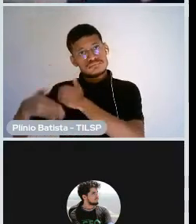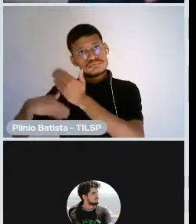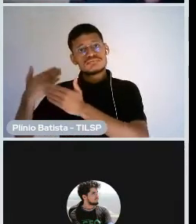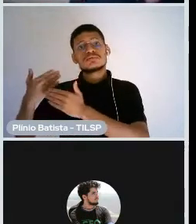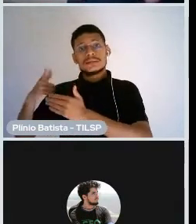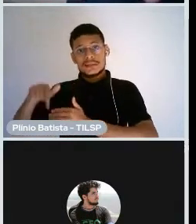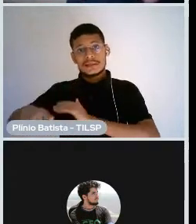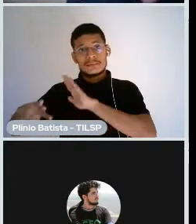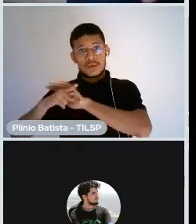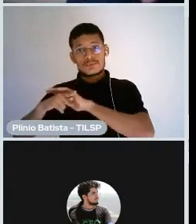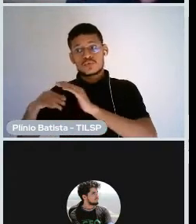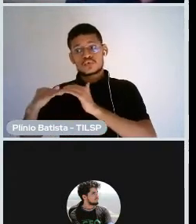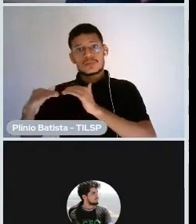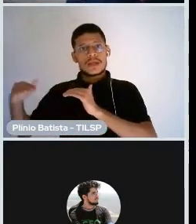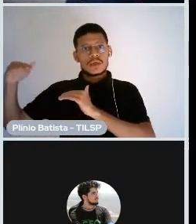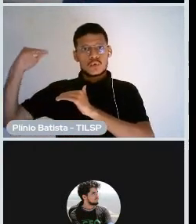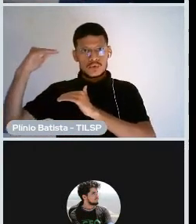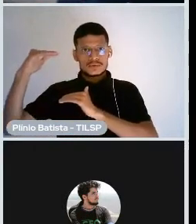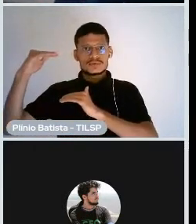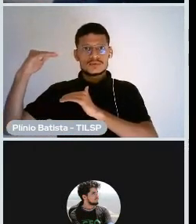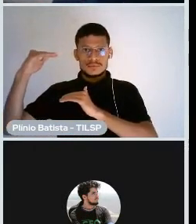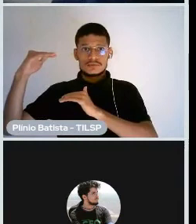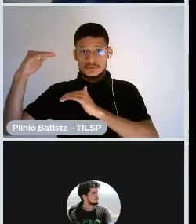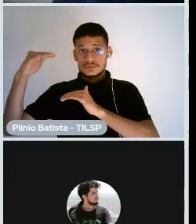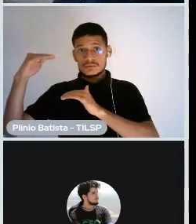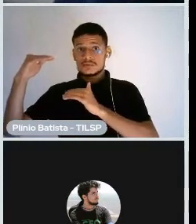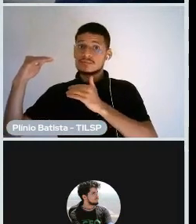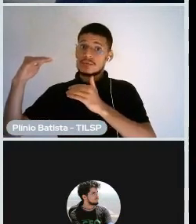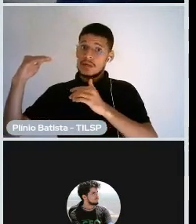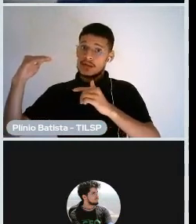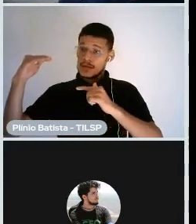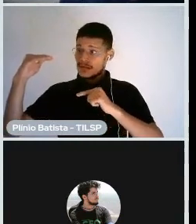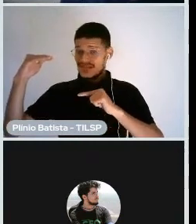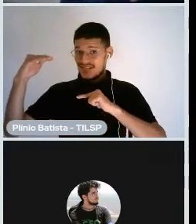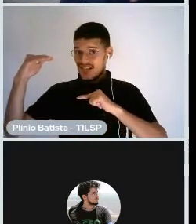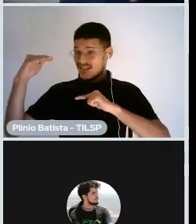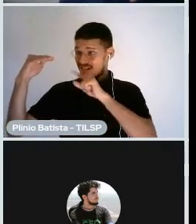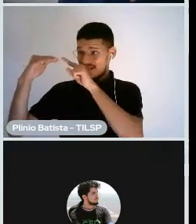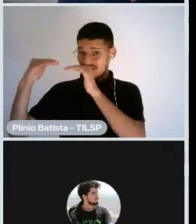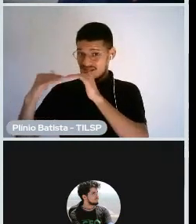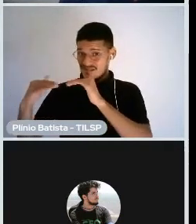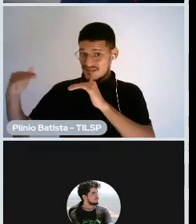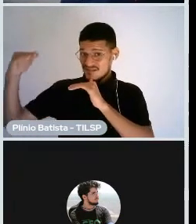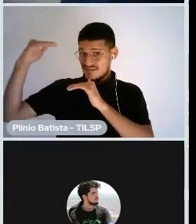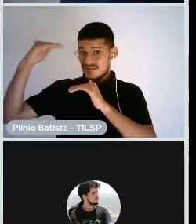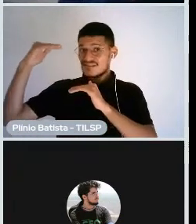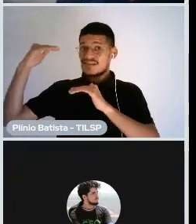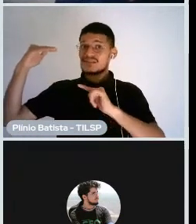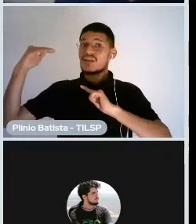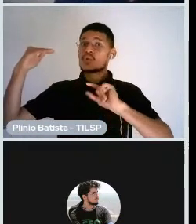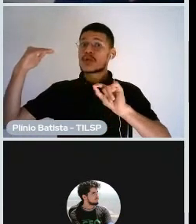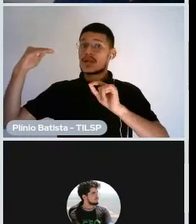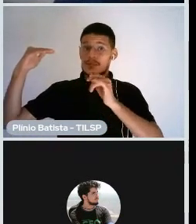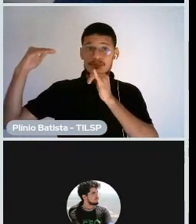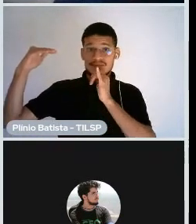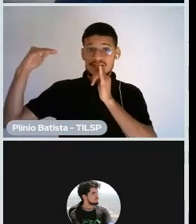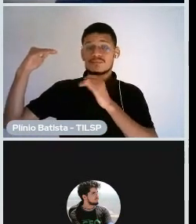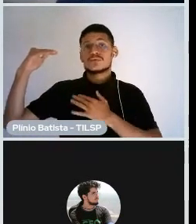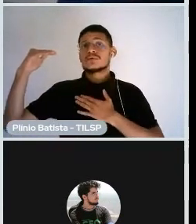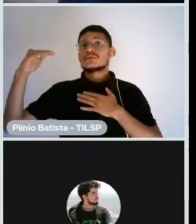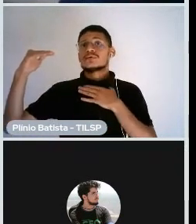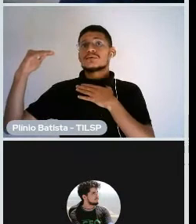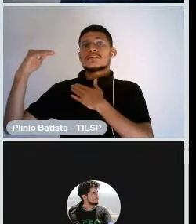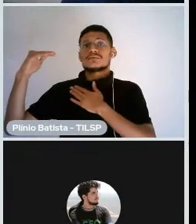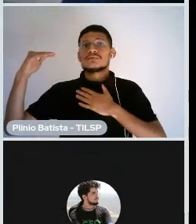eram consideradas superiores. E aí, em consequência, quando a gente bota isso no papel de fato, a gente vê que, por exemplo,